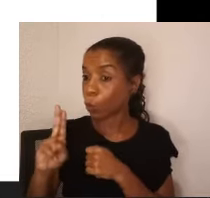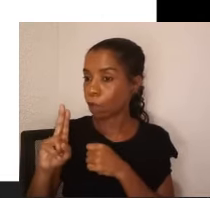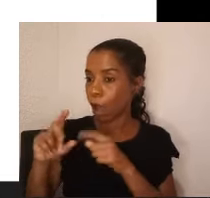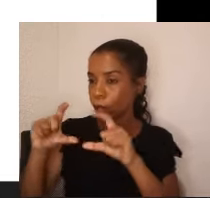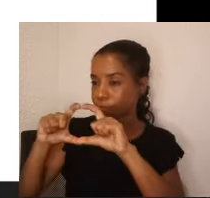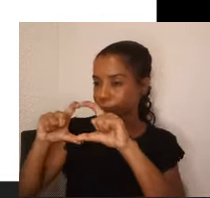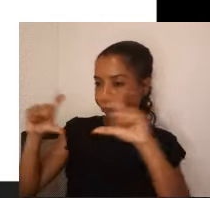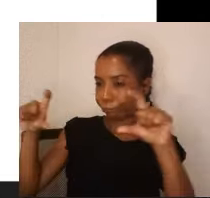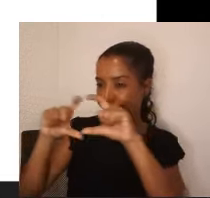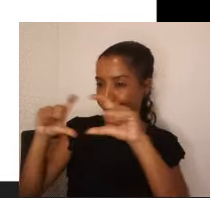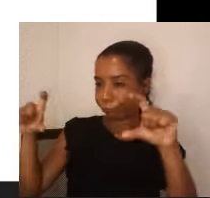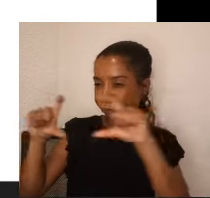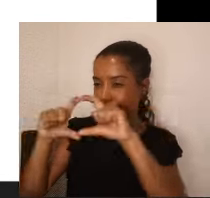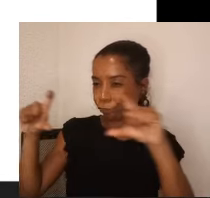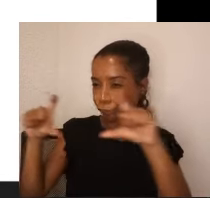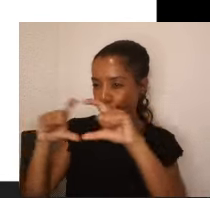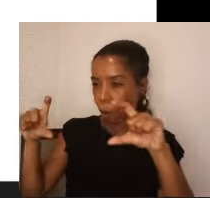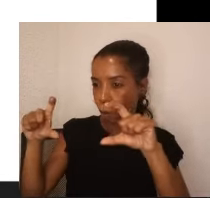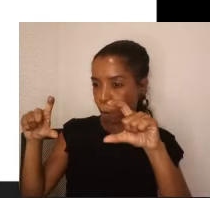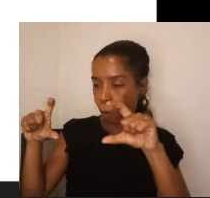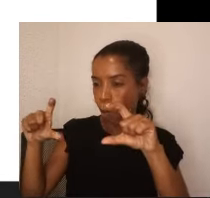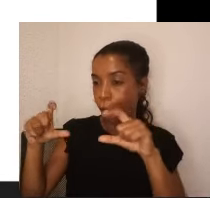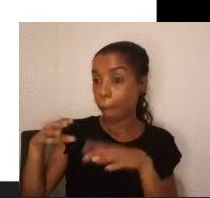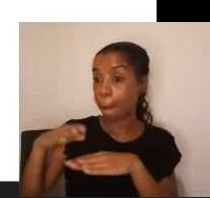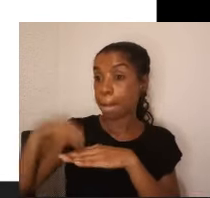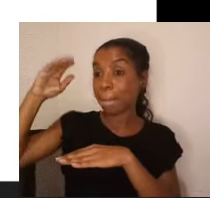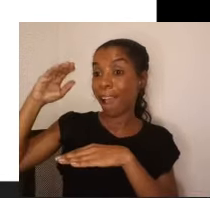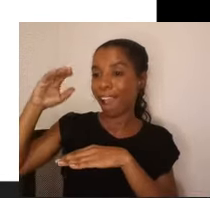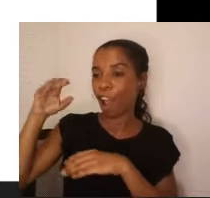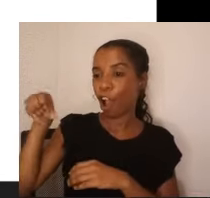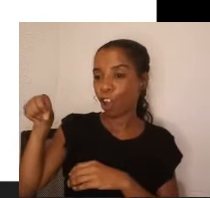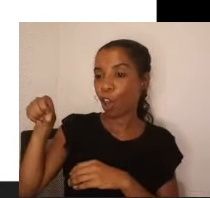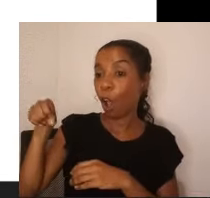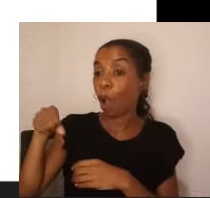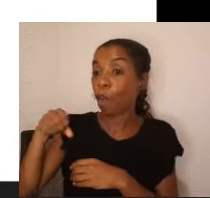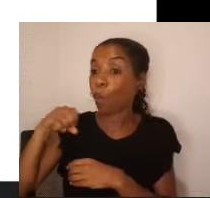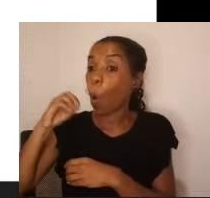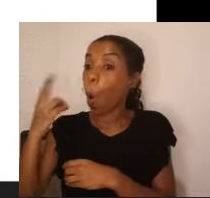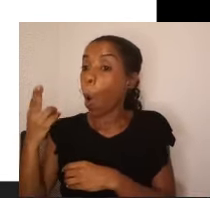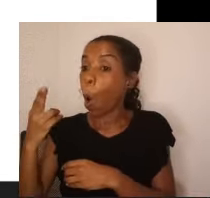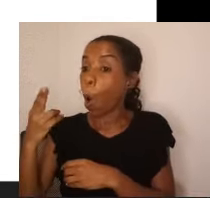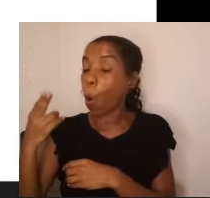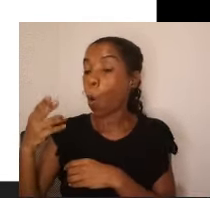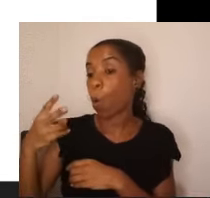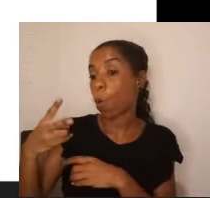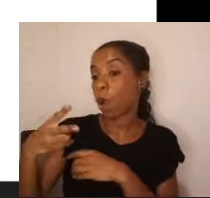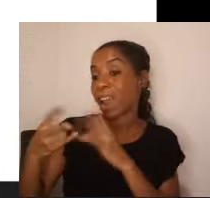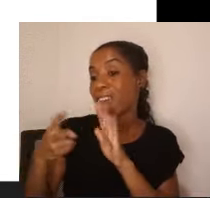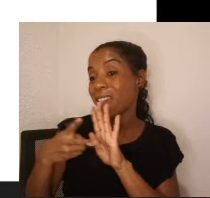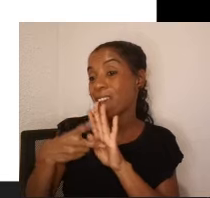é para ser usada quando x é maior que 9 ou igual a 9.